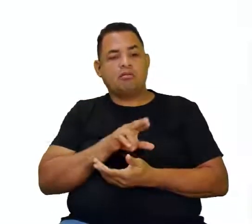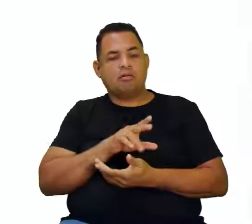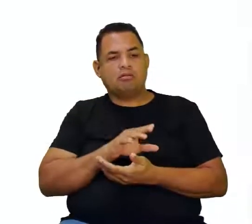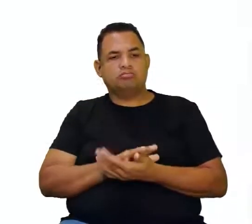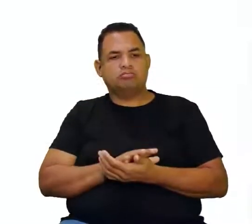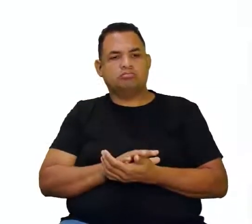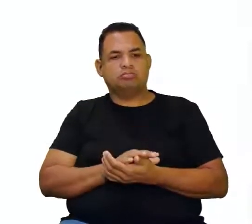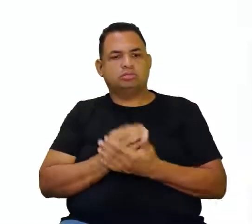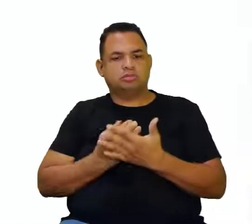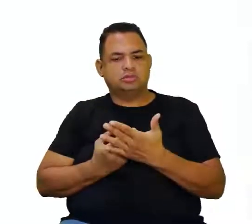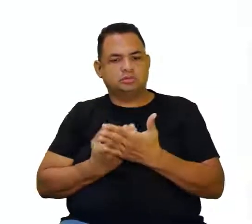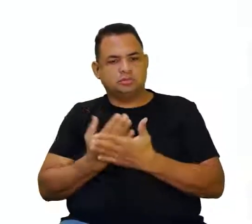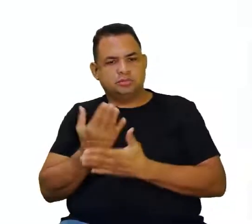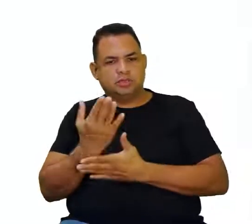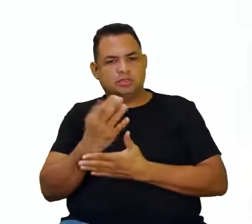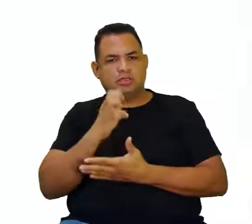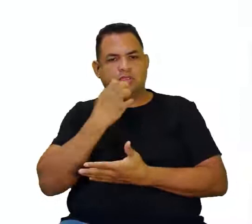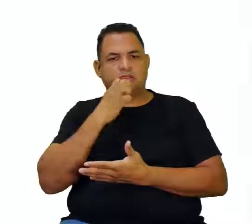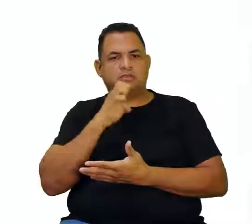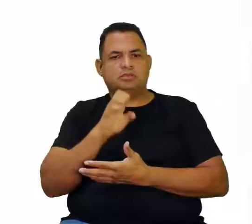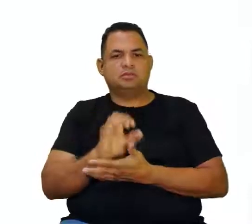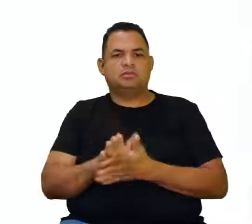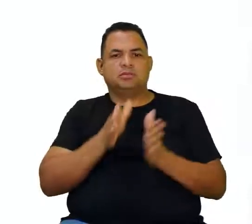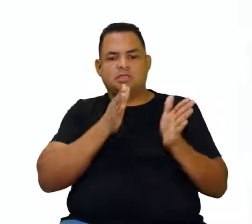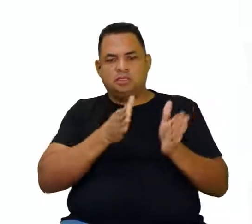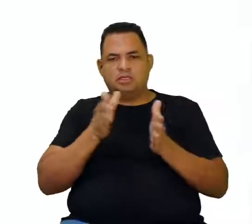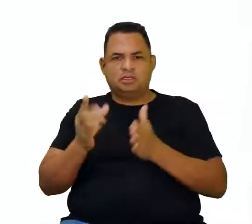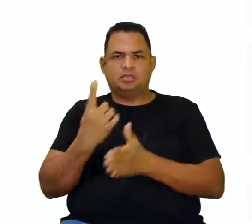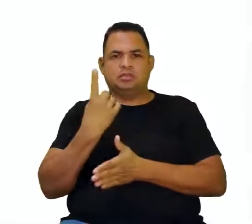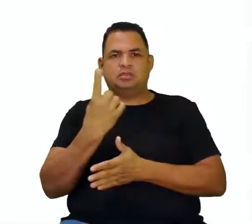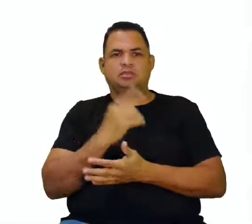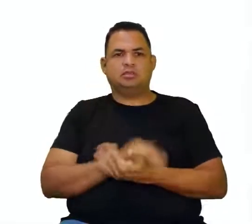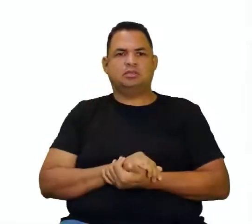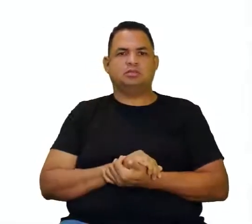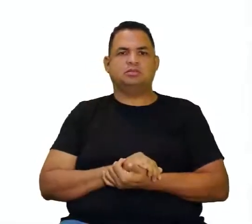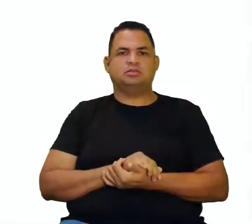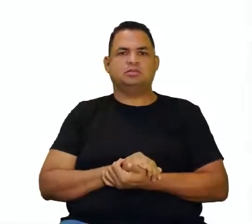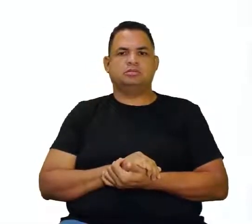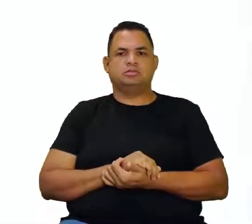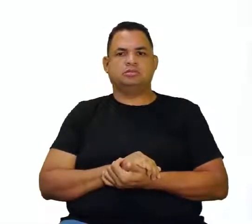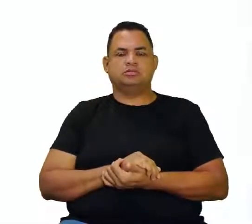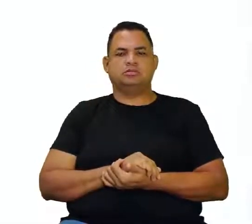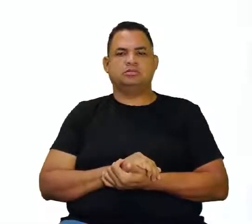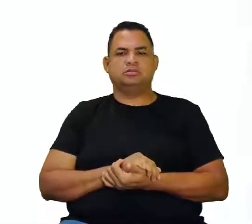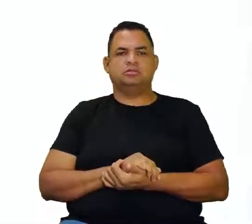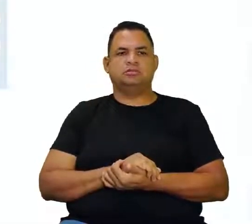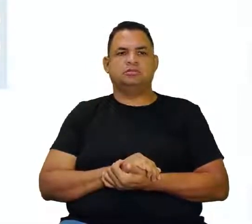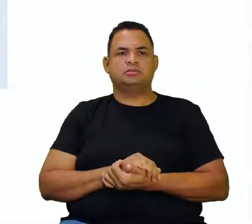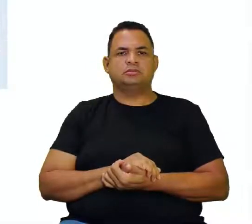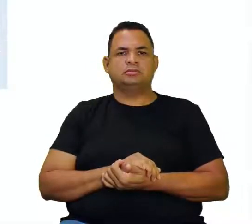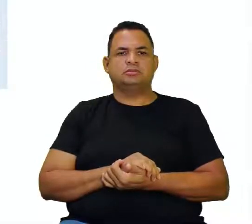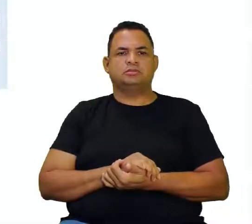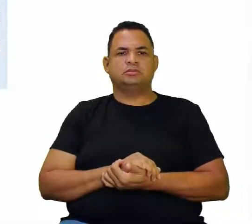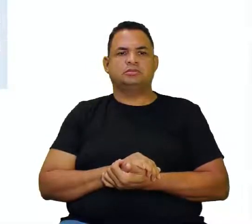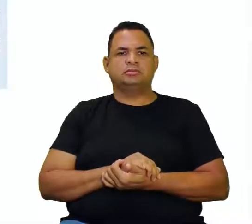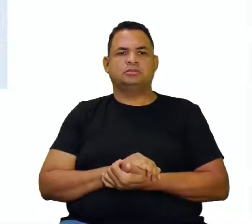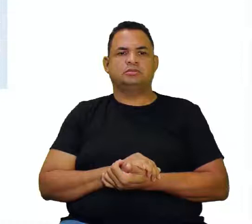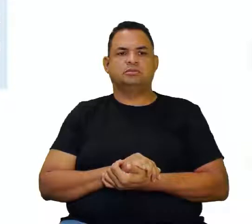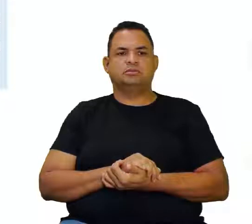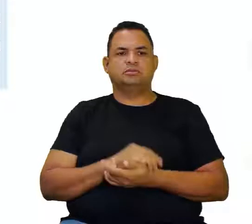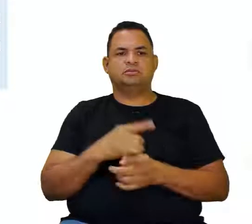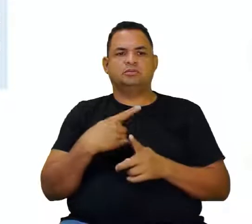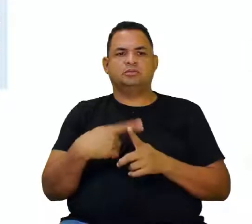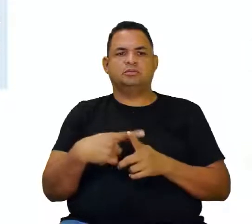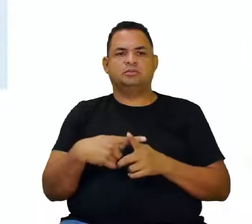energia liberada na etapa 1. Olha só o comentário da questão. Por quê? Porque